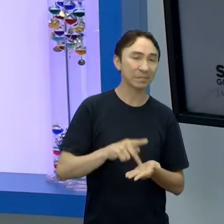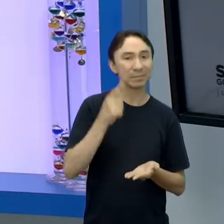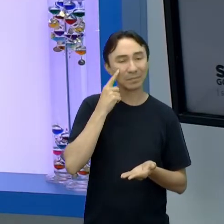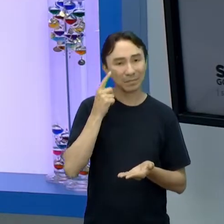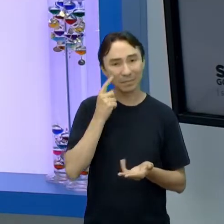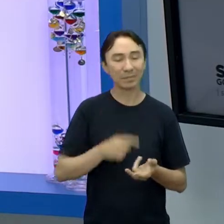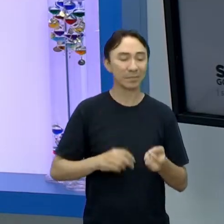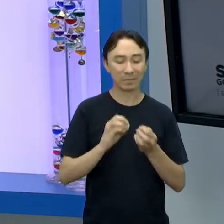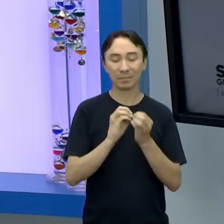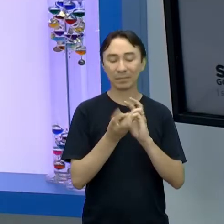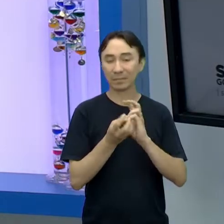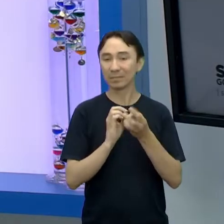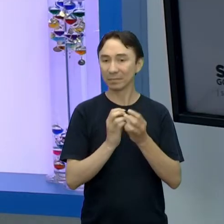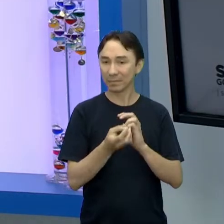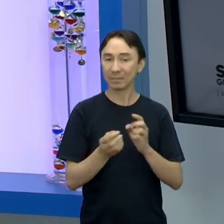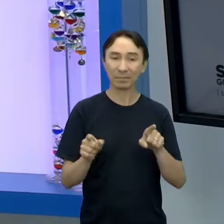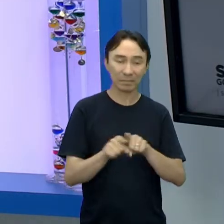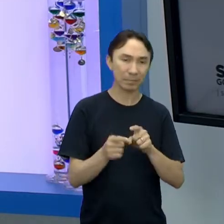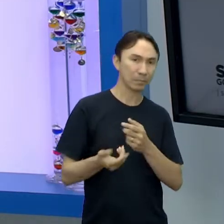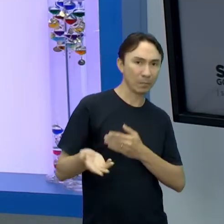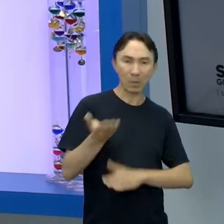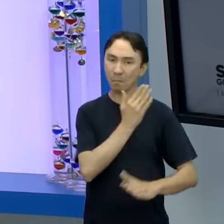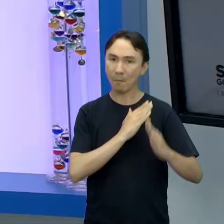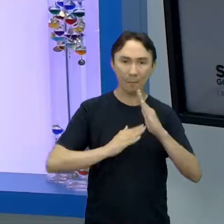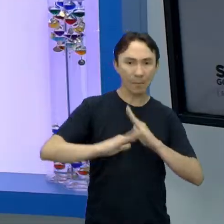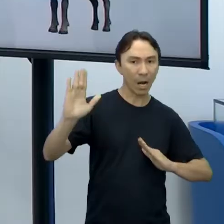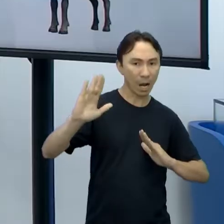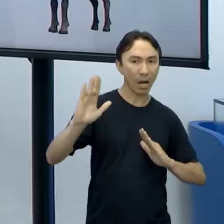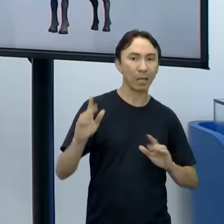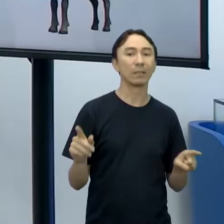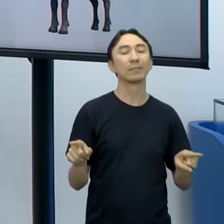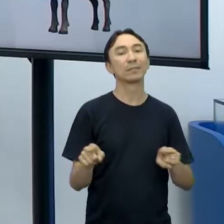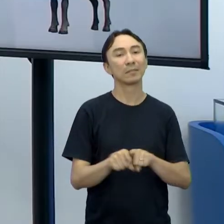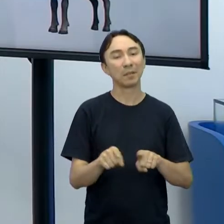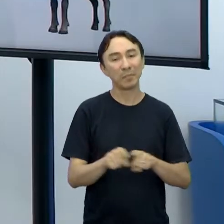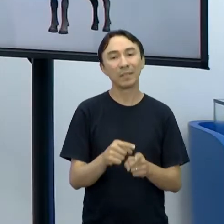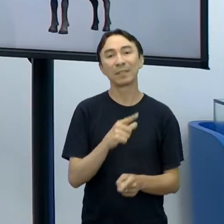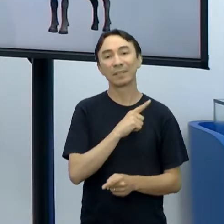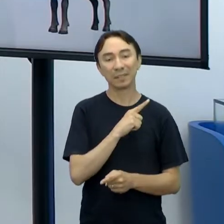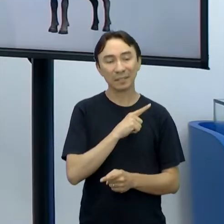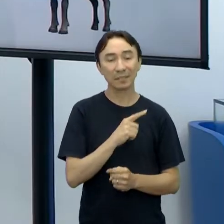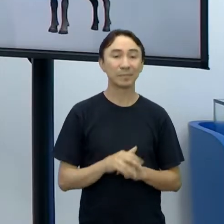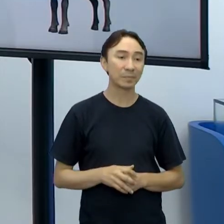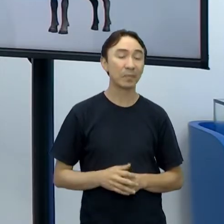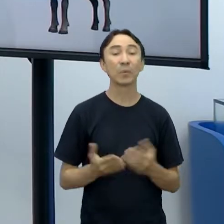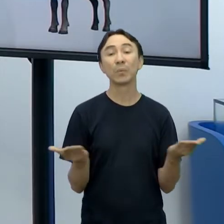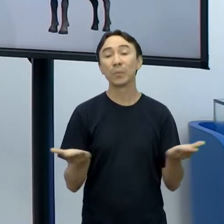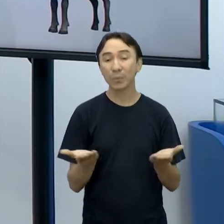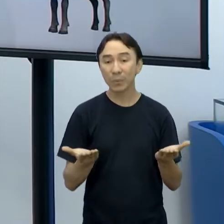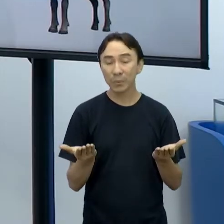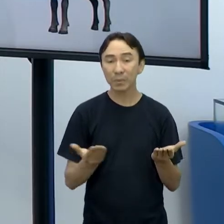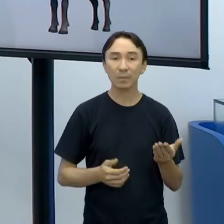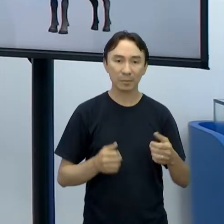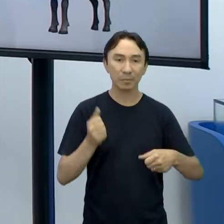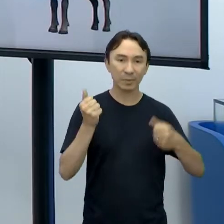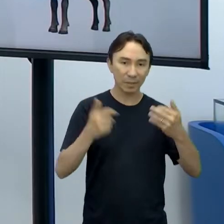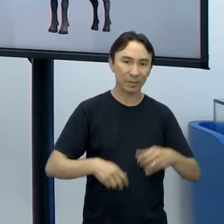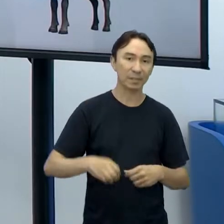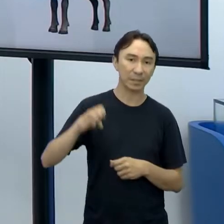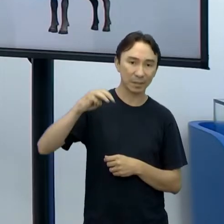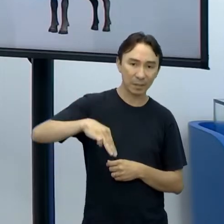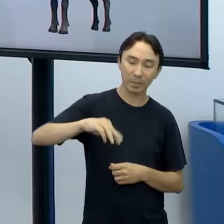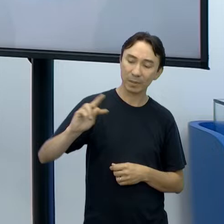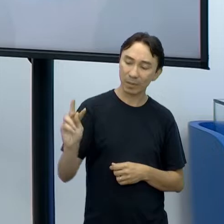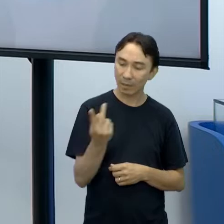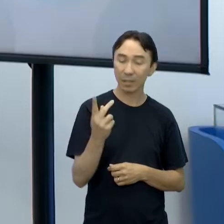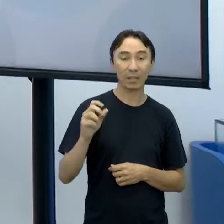luta Kung Fu e também luta Jiu-Jitsu, né? O nosso bode. Ó, pessoal, hoje vamos falar do movimento harmônico simples e vamos